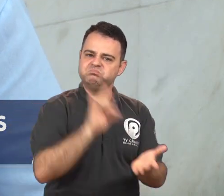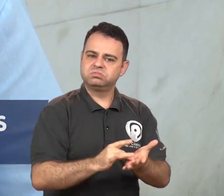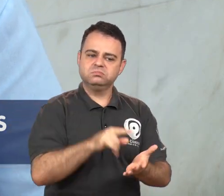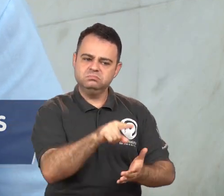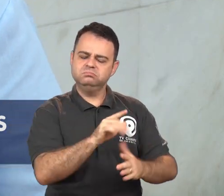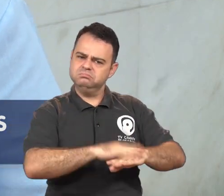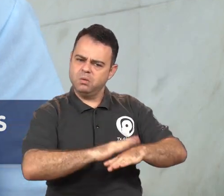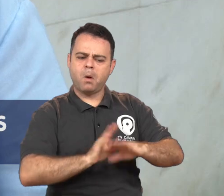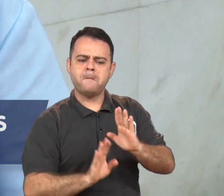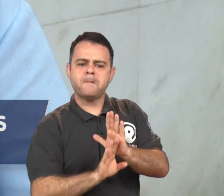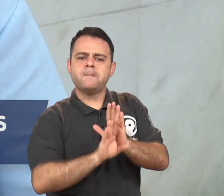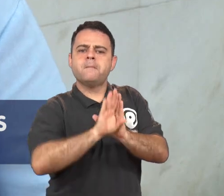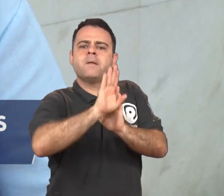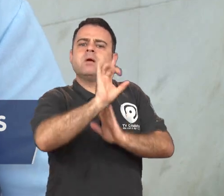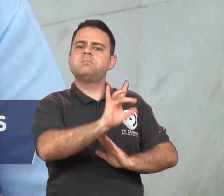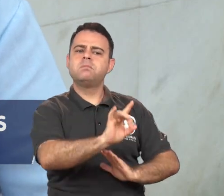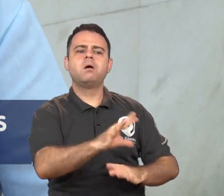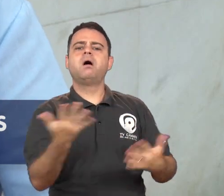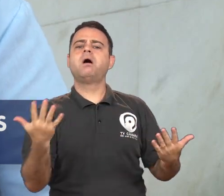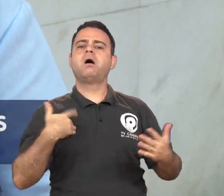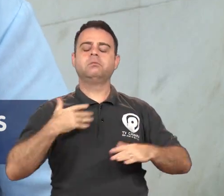para essa pessoa crescer